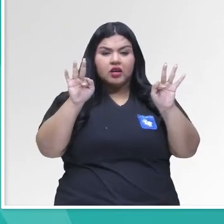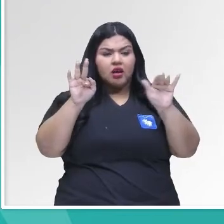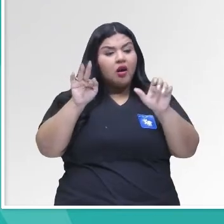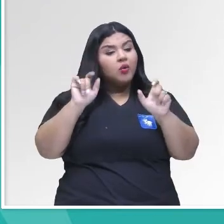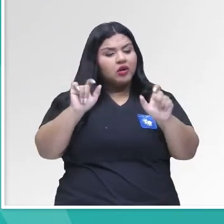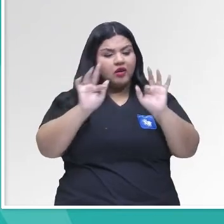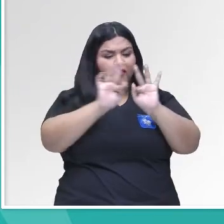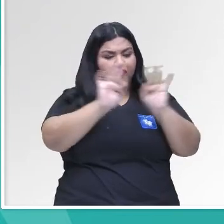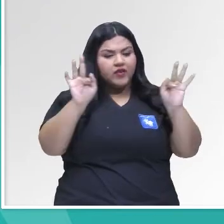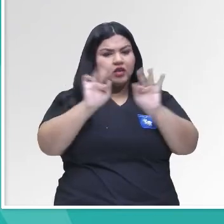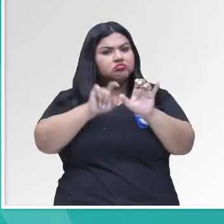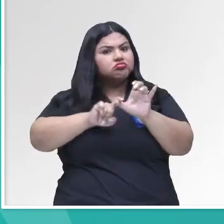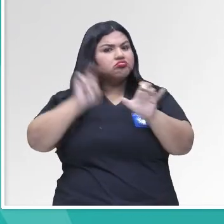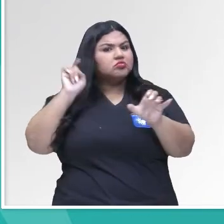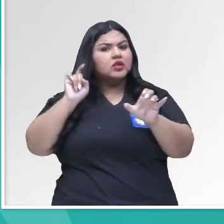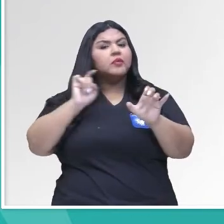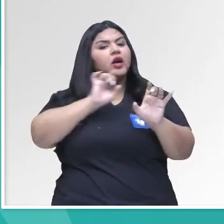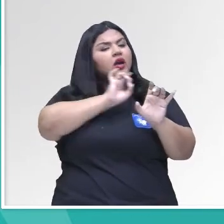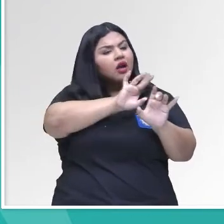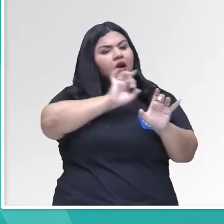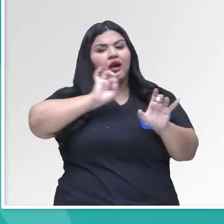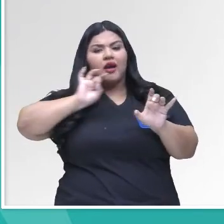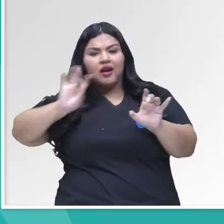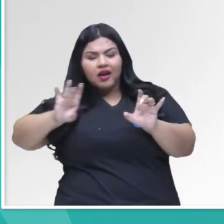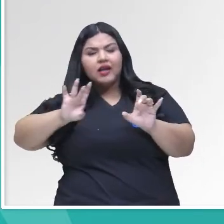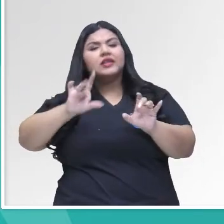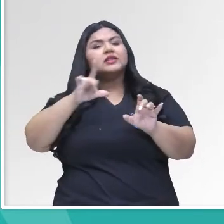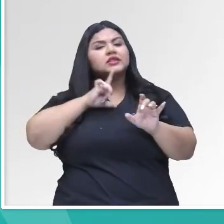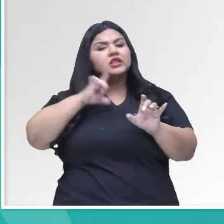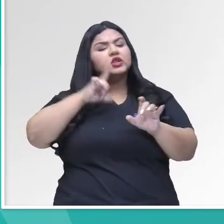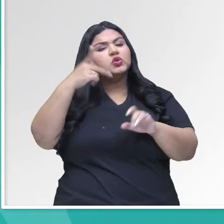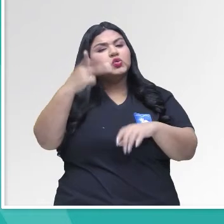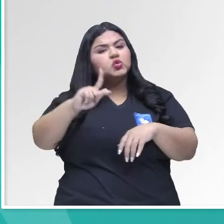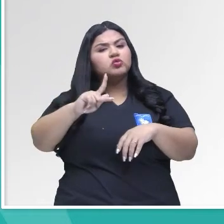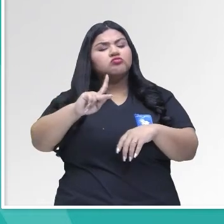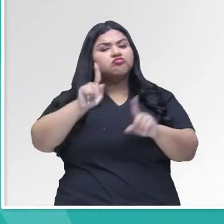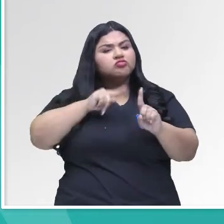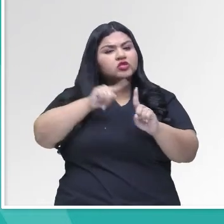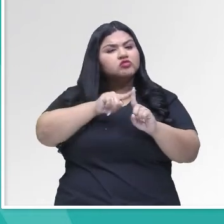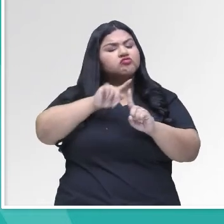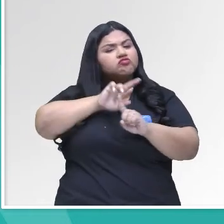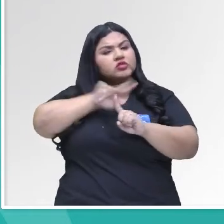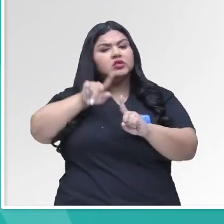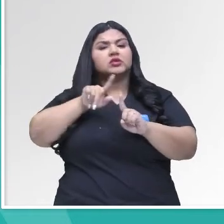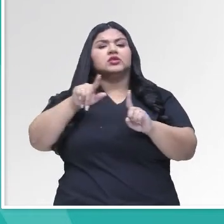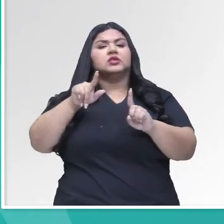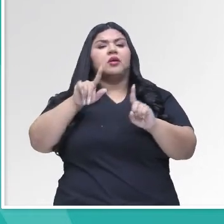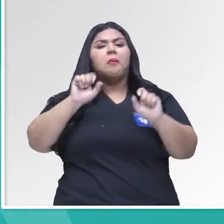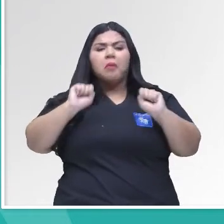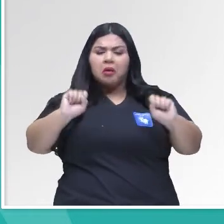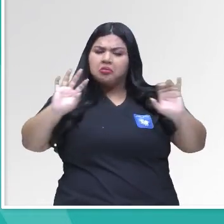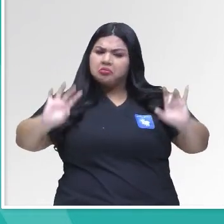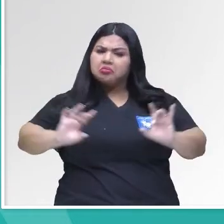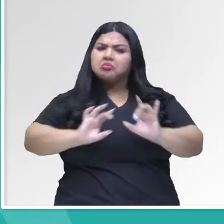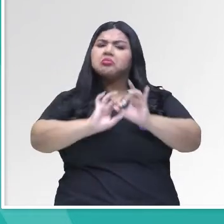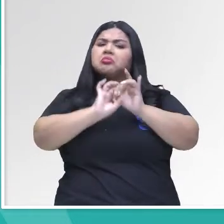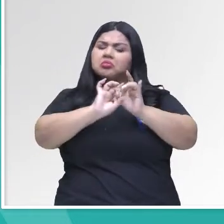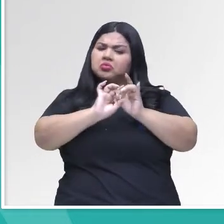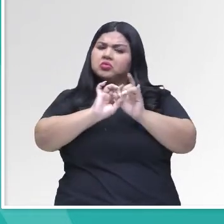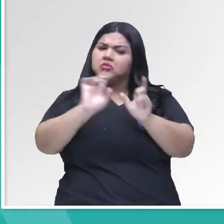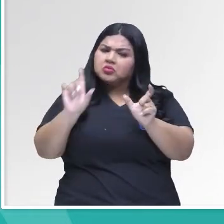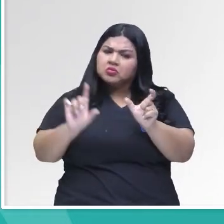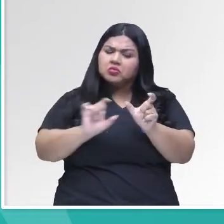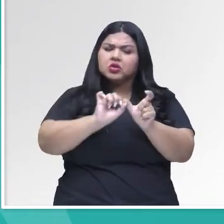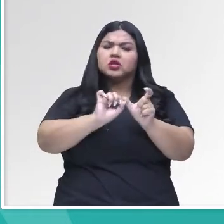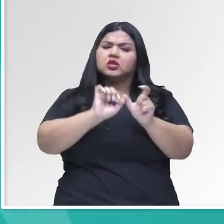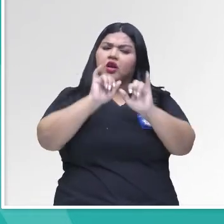coordenadas, porque cada uma tem o seu espaço, cada uma tem a sua vida. Elas podem se unir ali para acrescentar no texto a